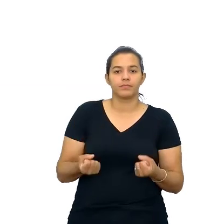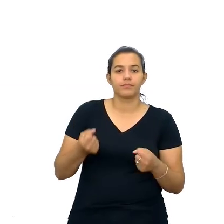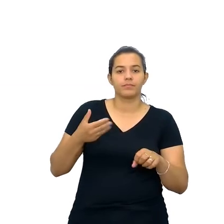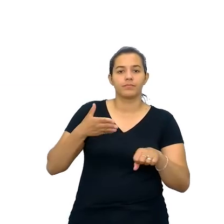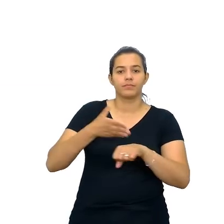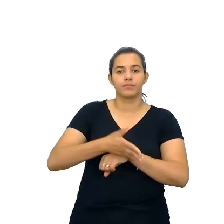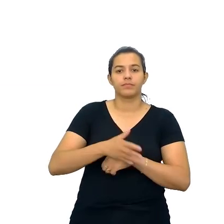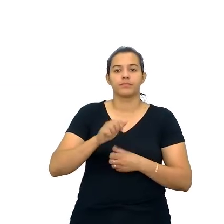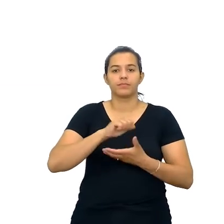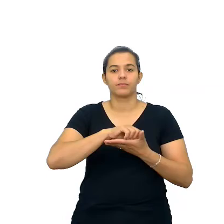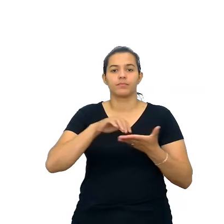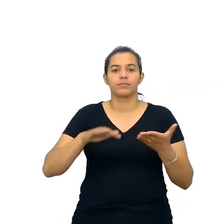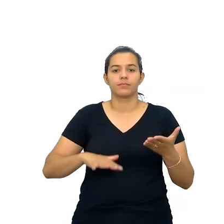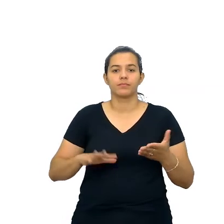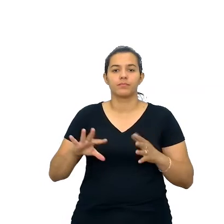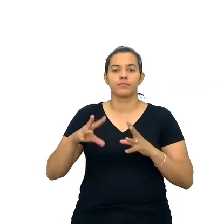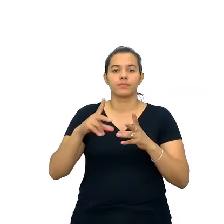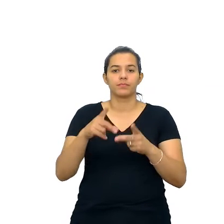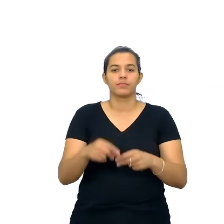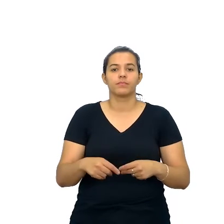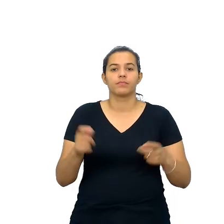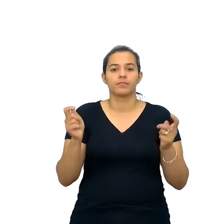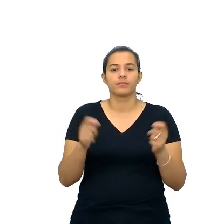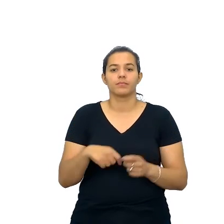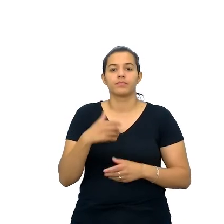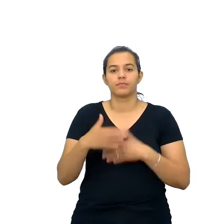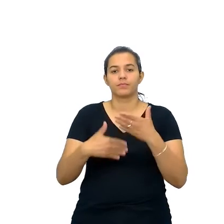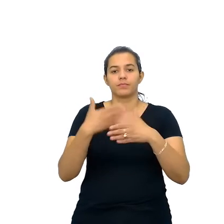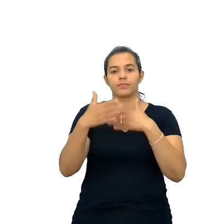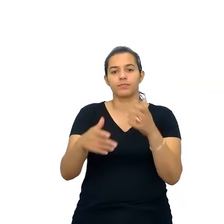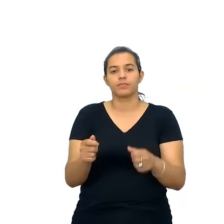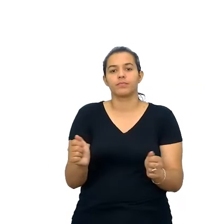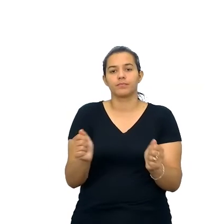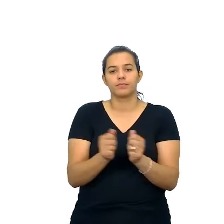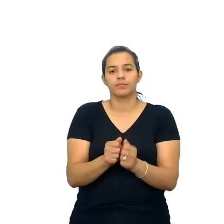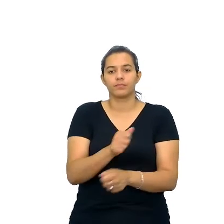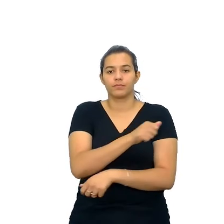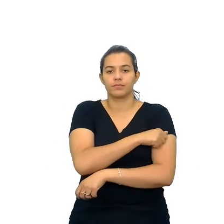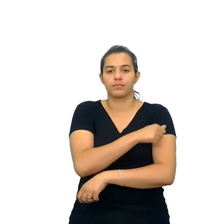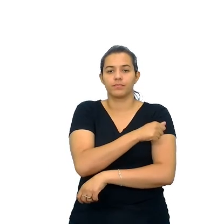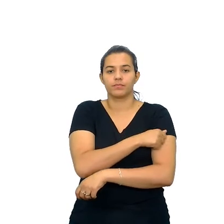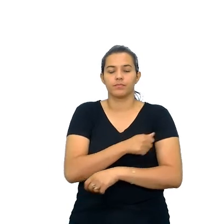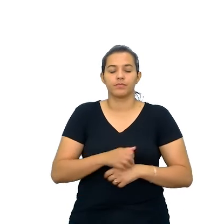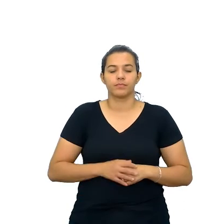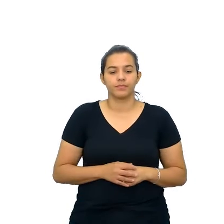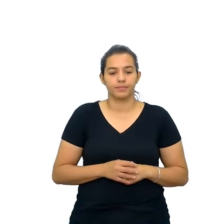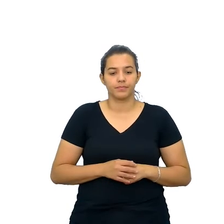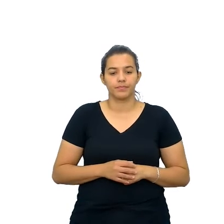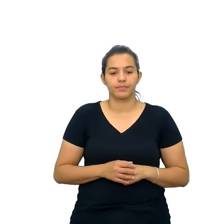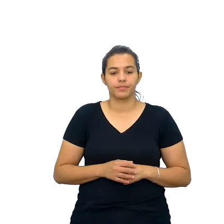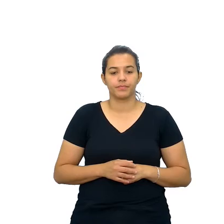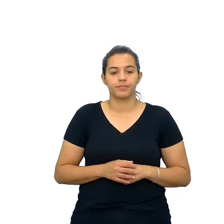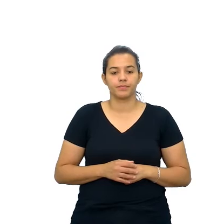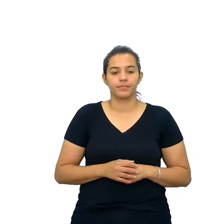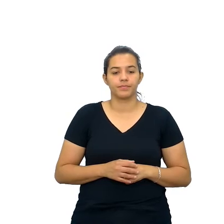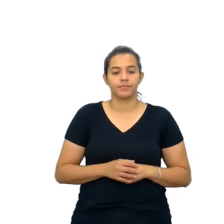das atividades em que nós desenvolvemos com os alunos. Né? Neste caso, é um caso